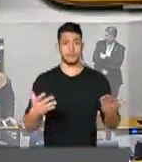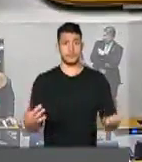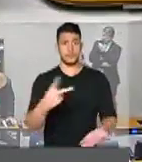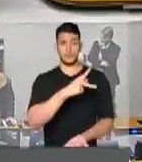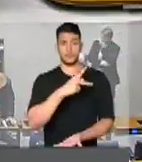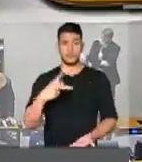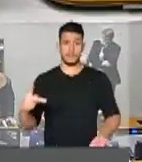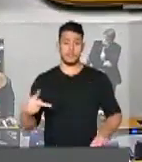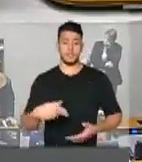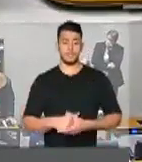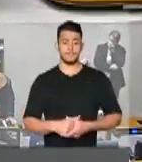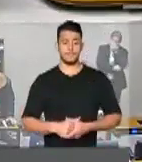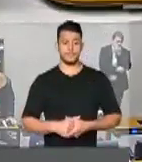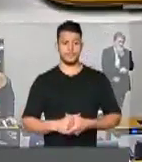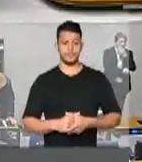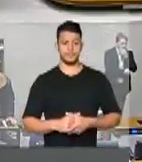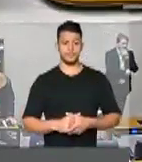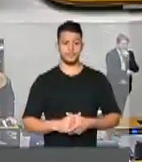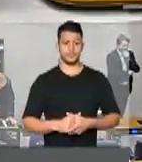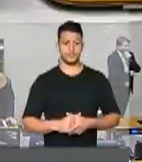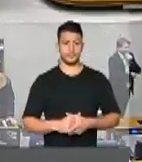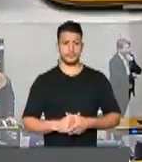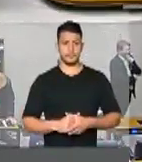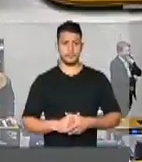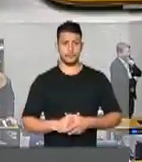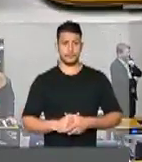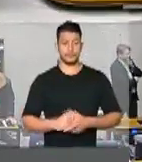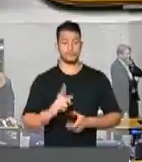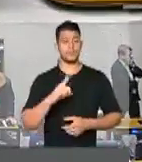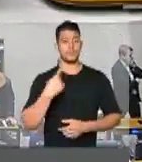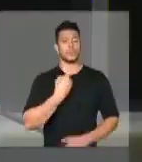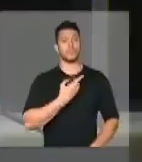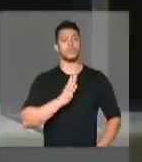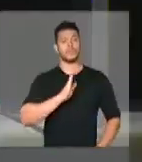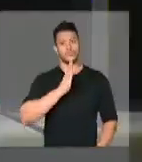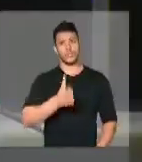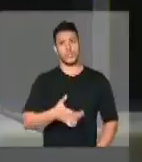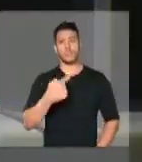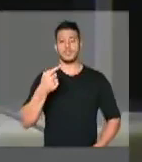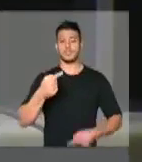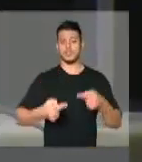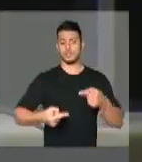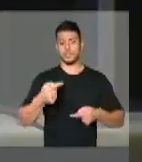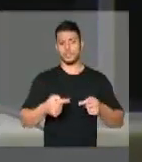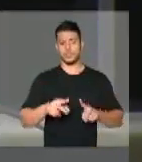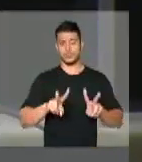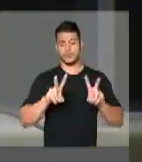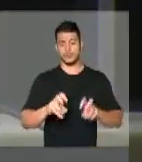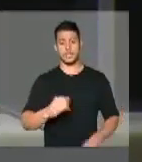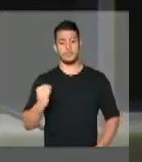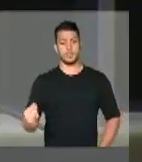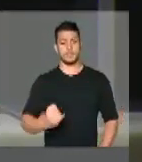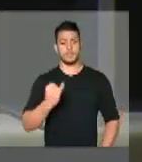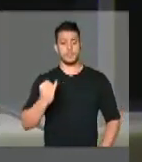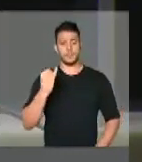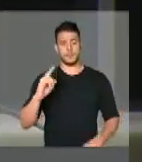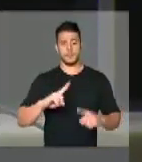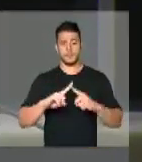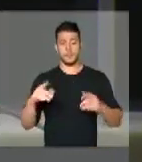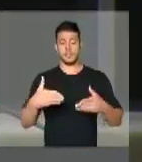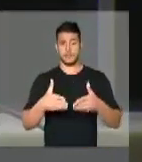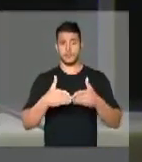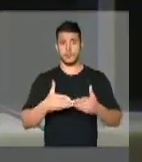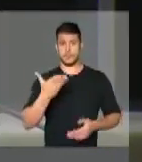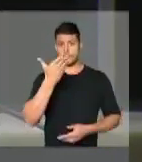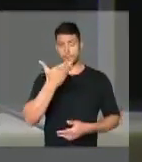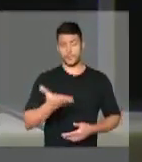saindo desse debate importante que a gente está fazendo hoje, peço a atenção dos senhores